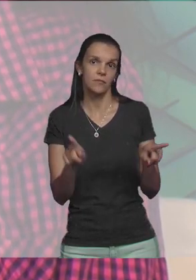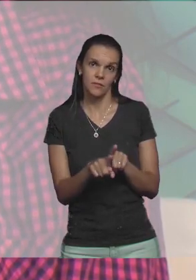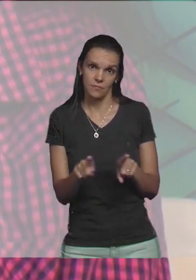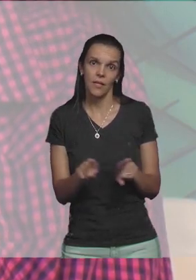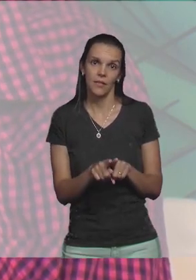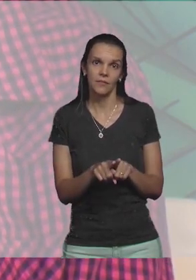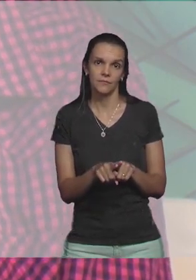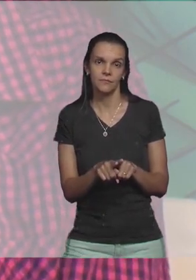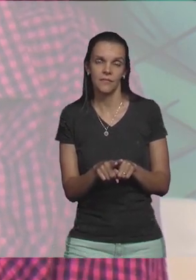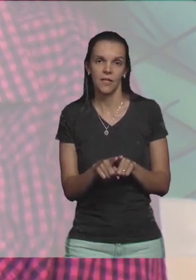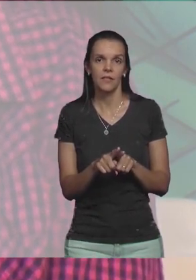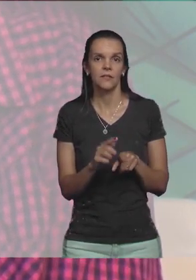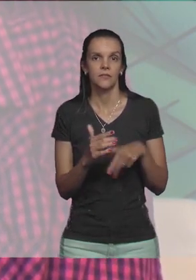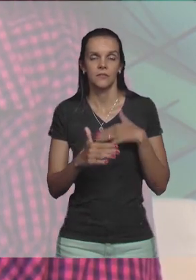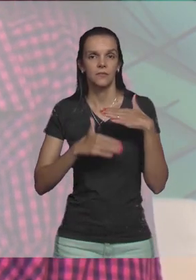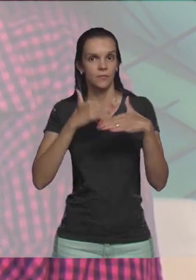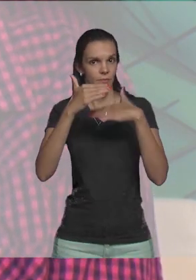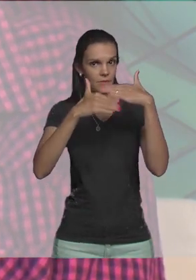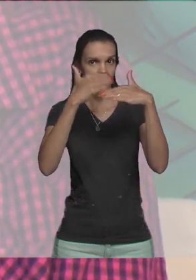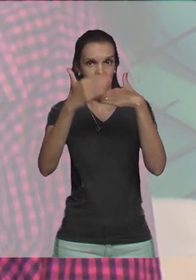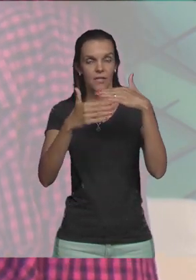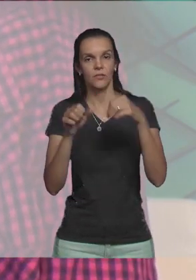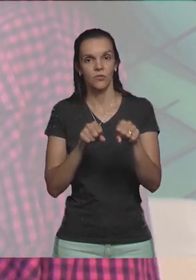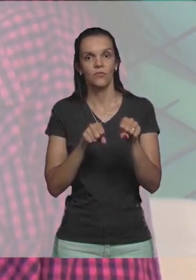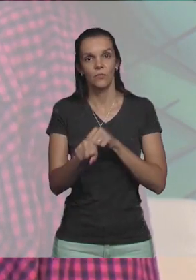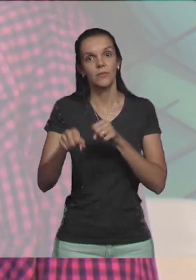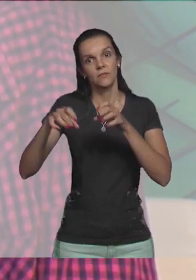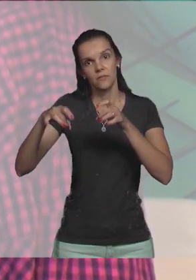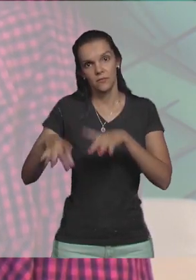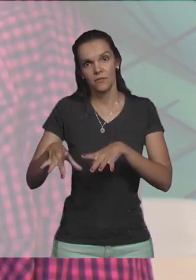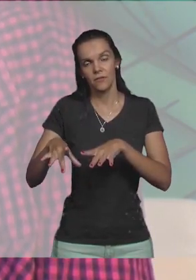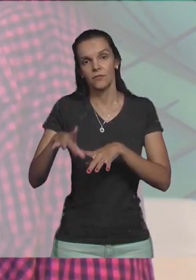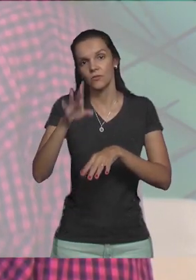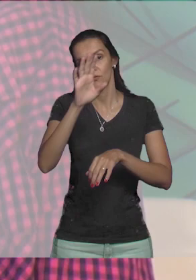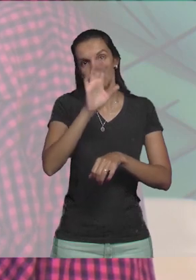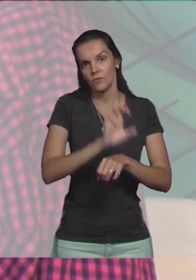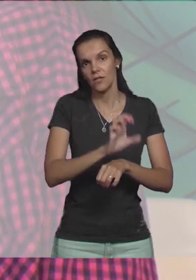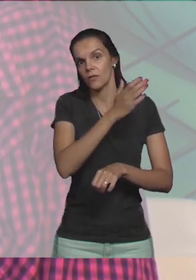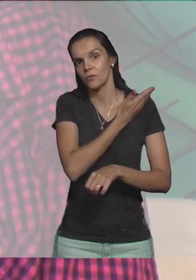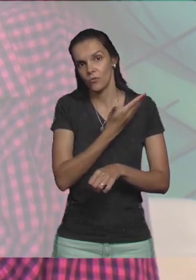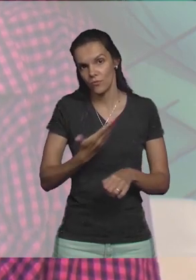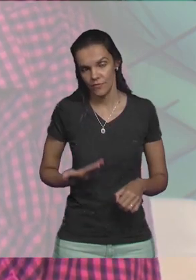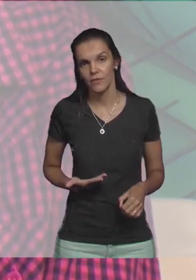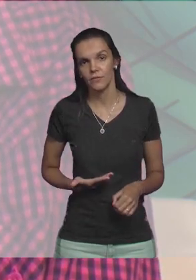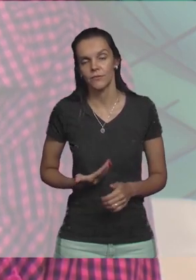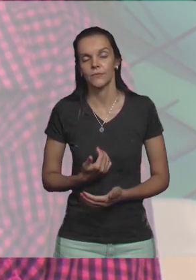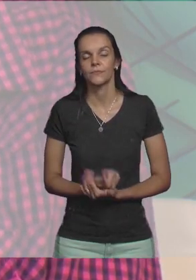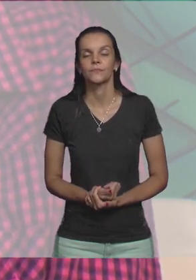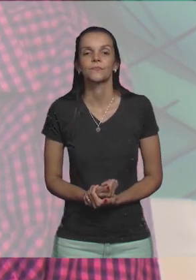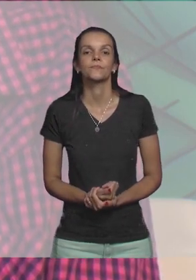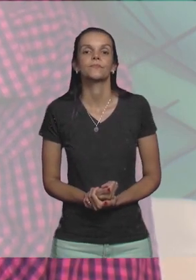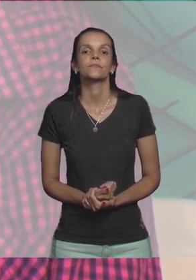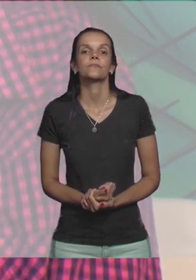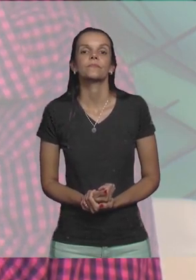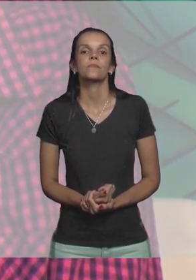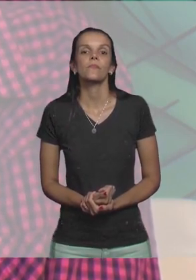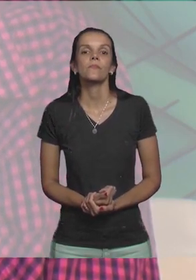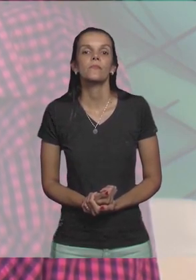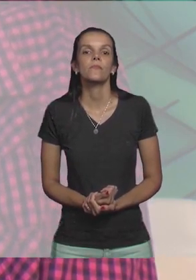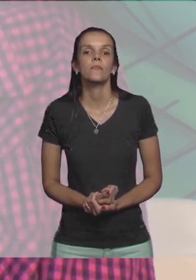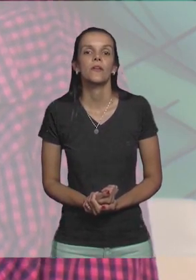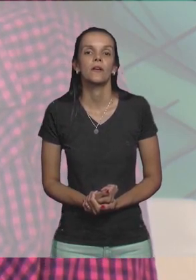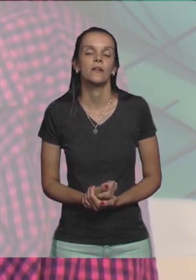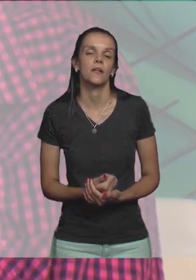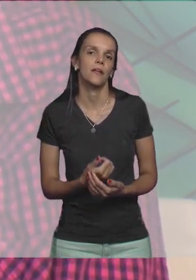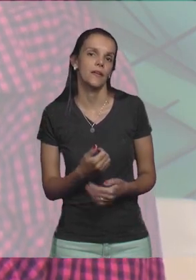negro. E que veio nesse processo de formação de abandono do Estado. E aí tu vai dizer assim, não, mas não fez